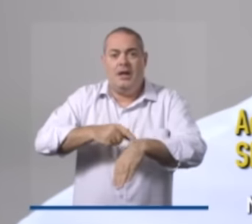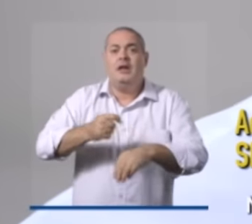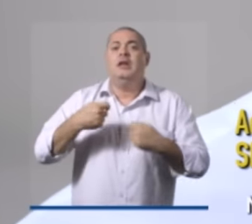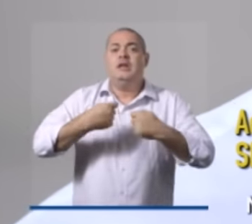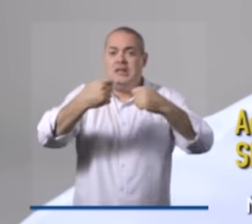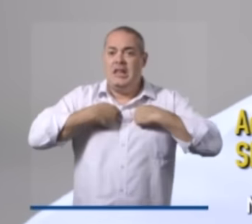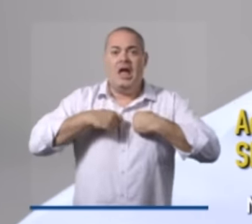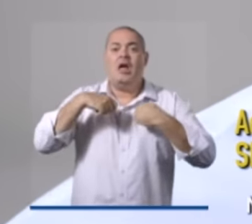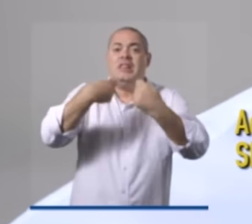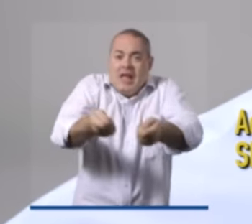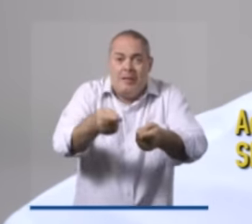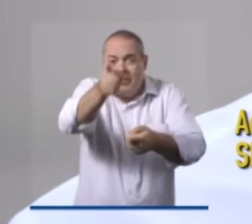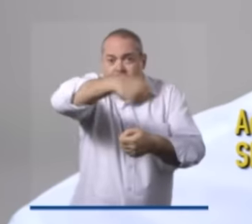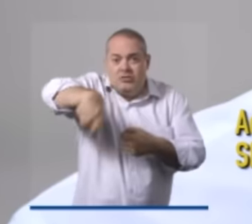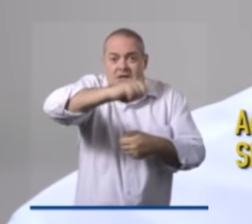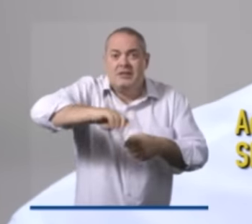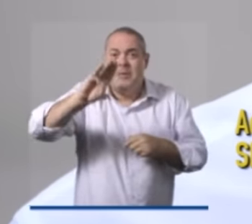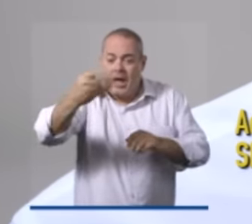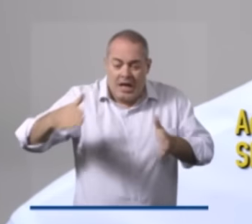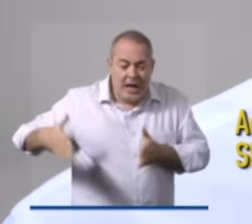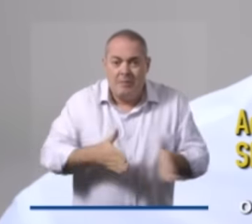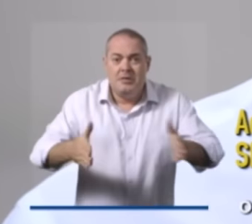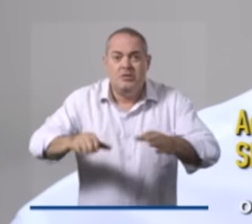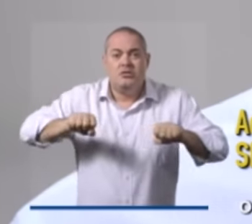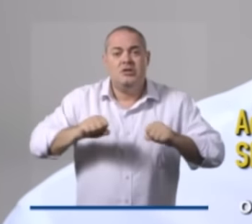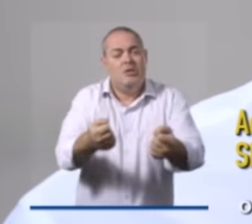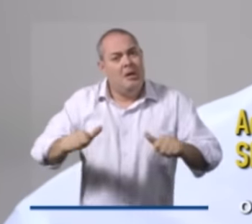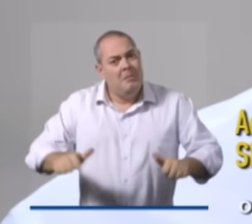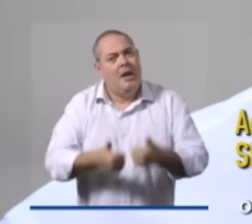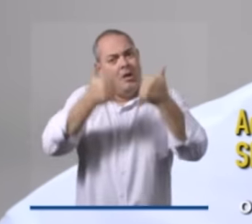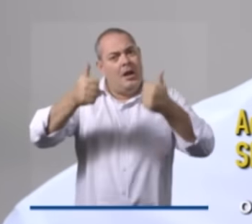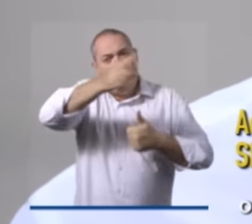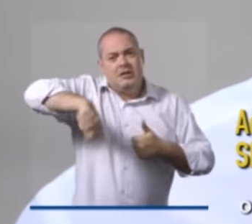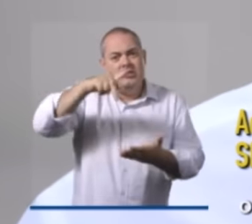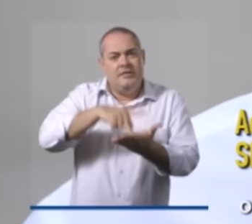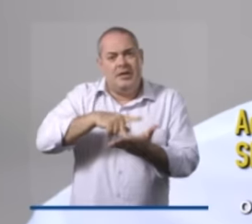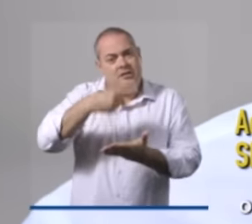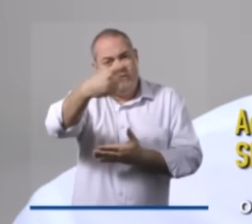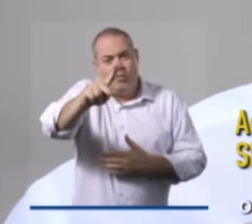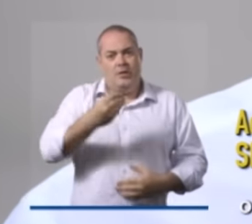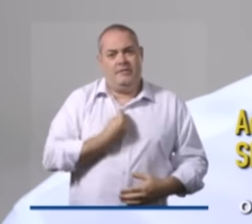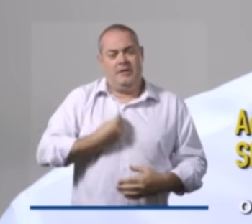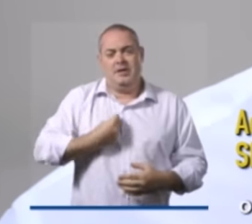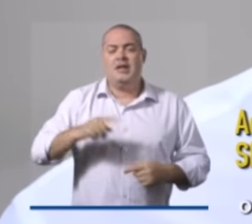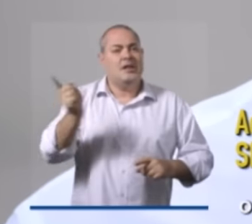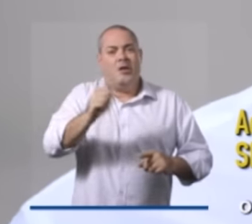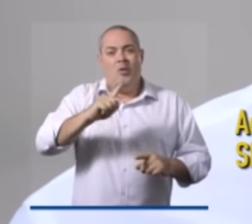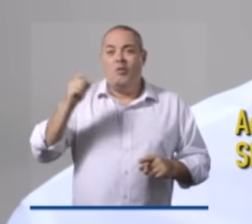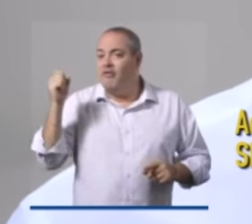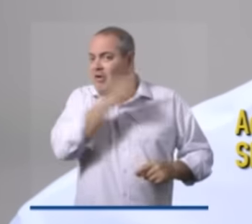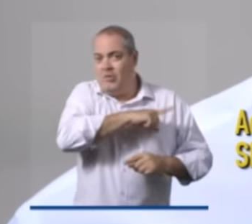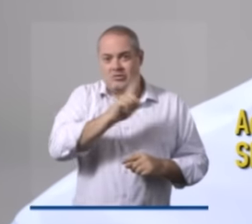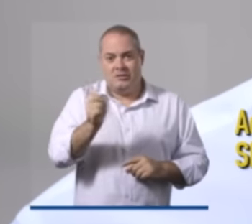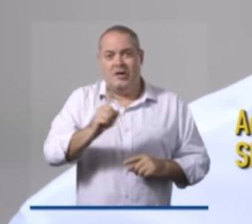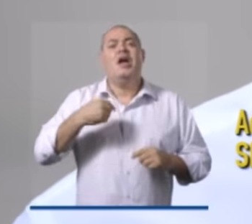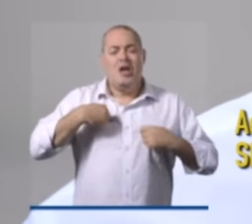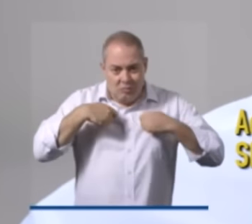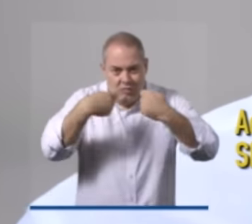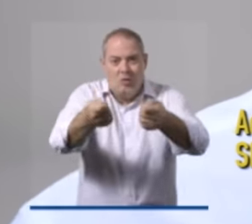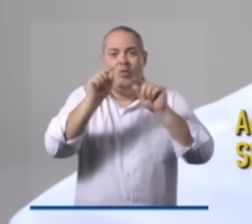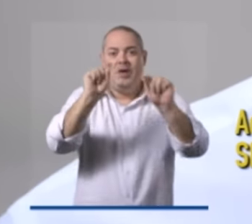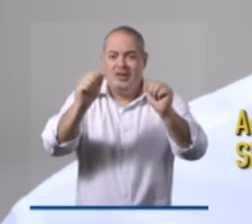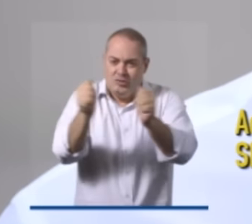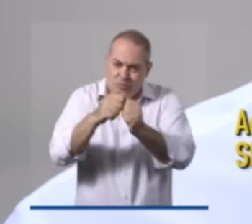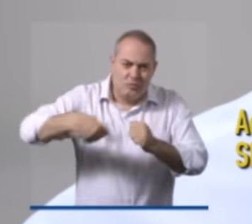a oportunidade de colocar BH no caminho seguro, o único que pode melhorar de verdade a sua vida. Não vamos nos